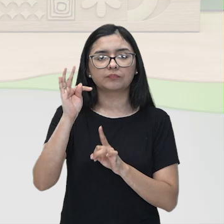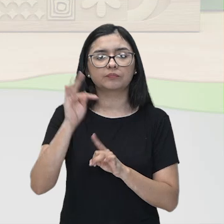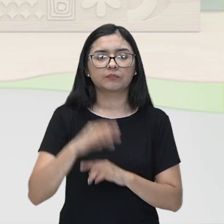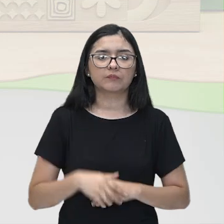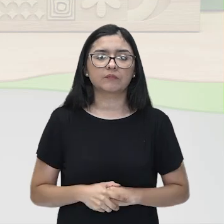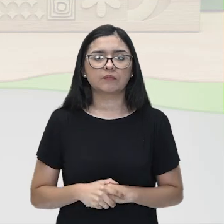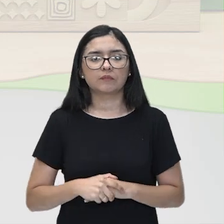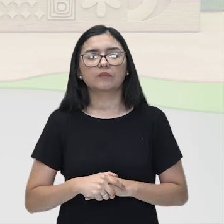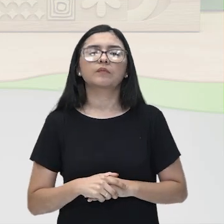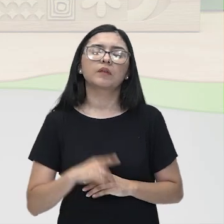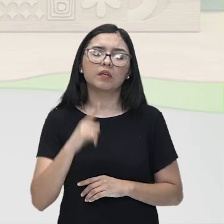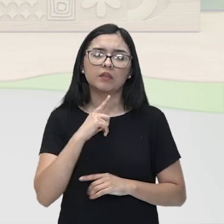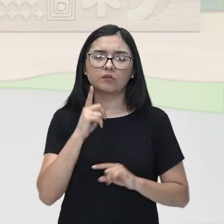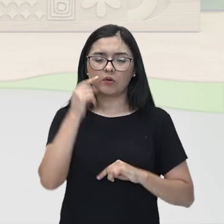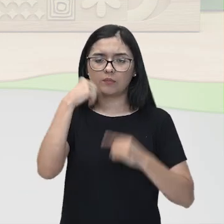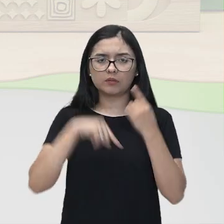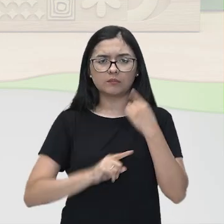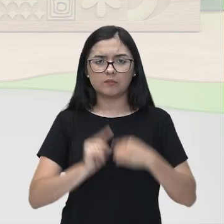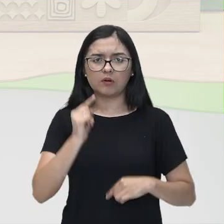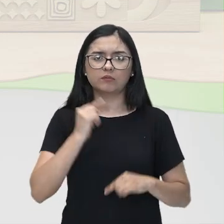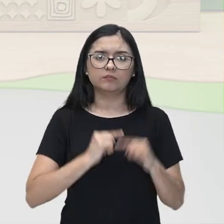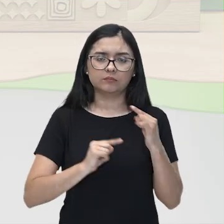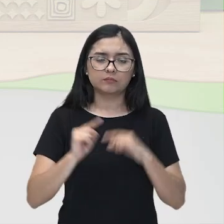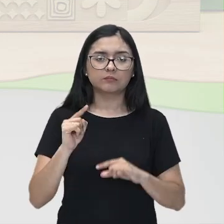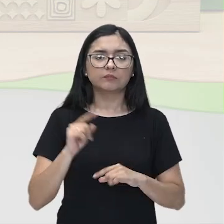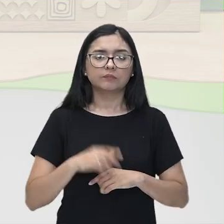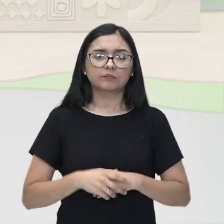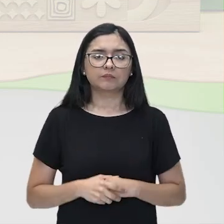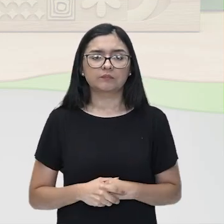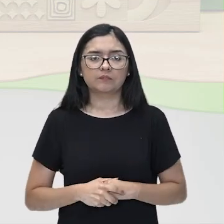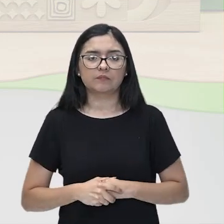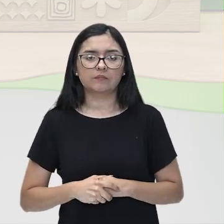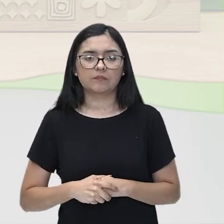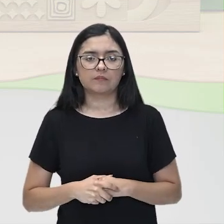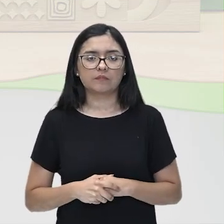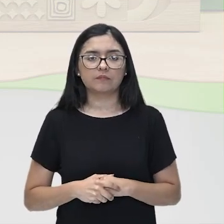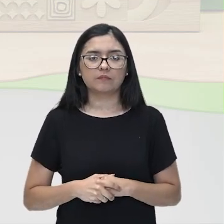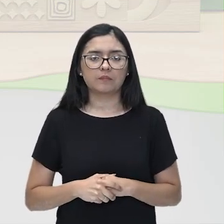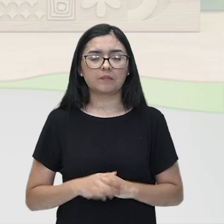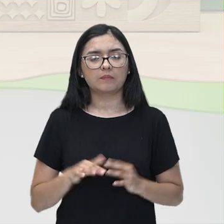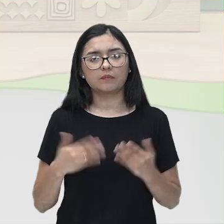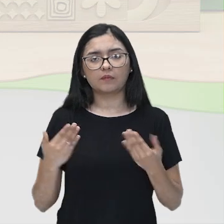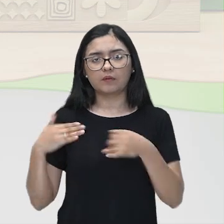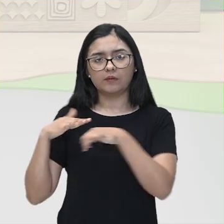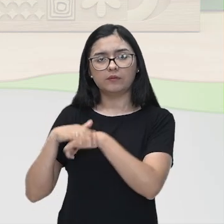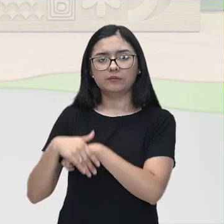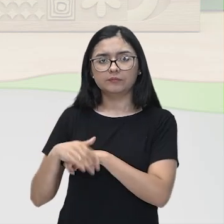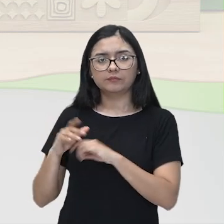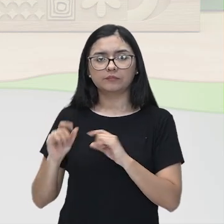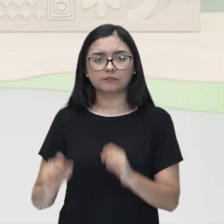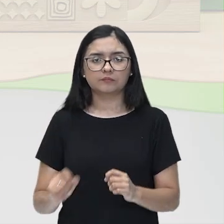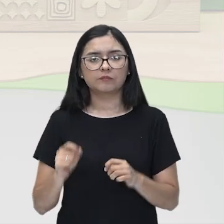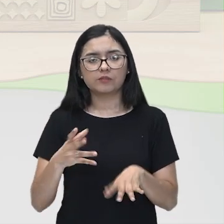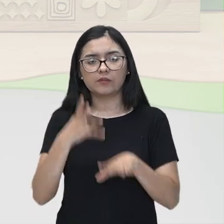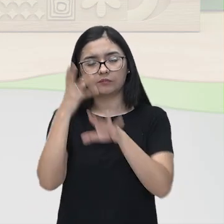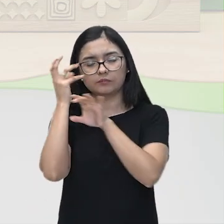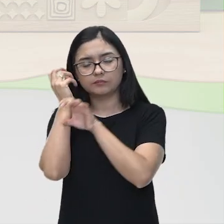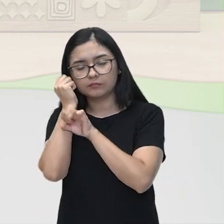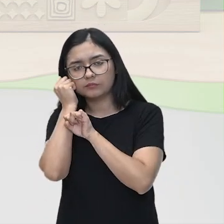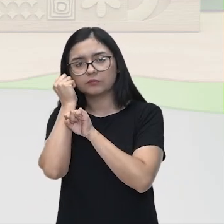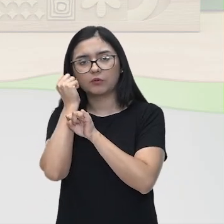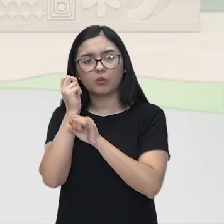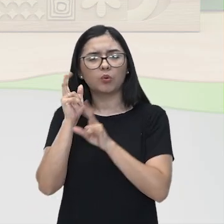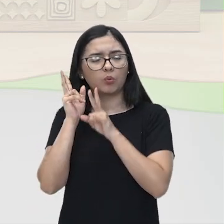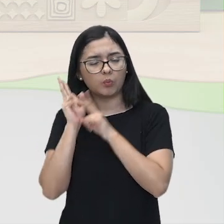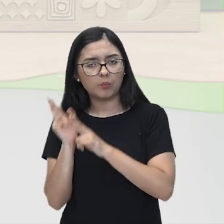com que o seu metabolismo se acelere, certo? E à noite, quando você entra em repouso, que você